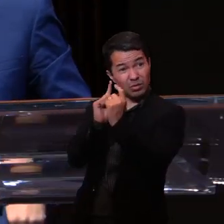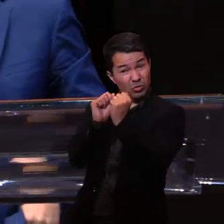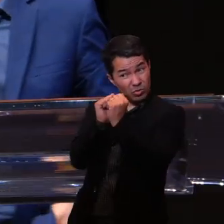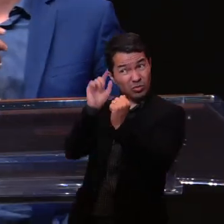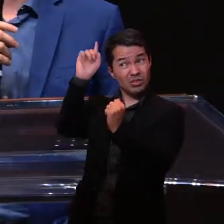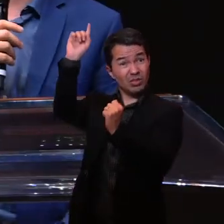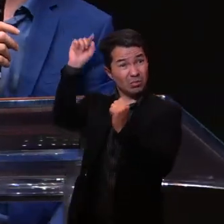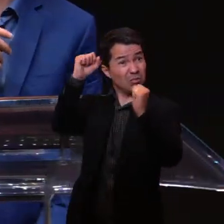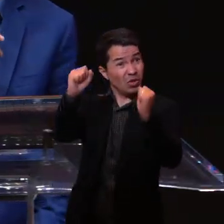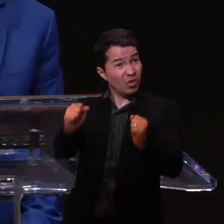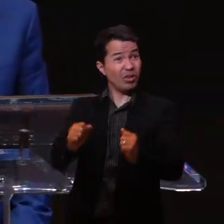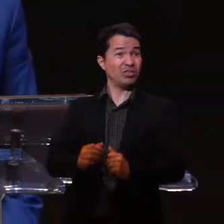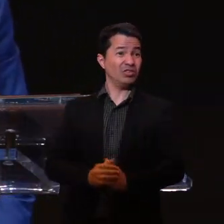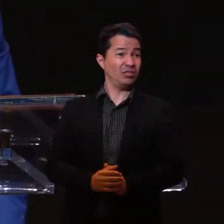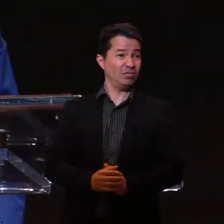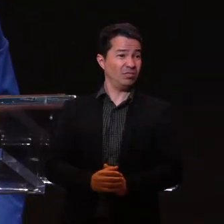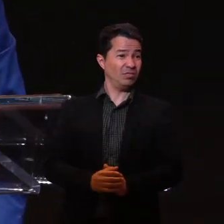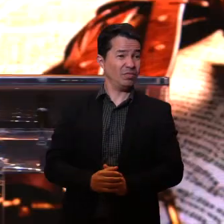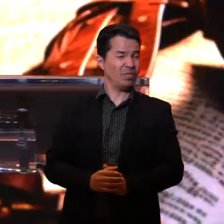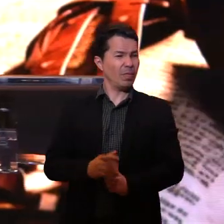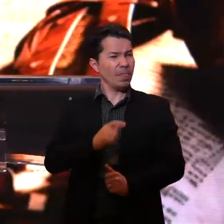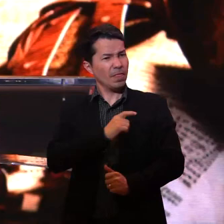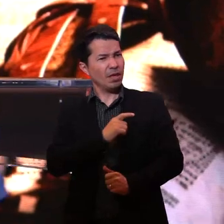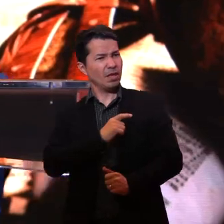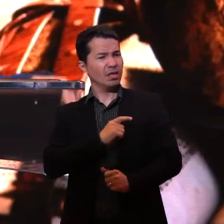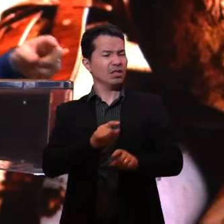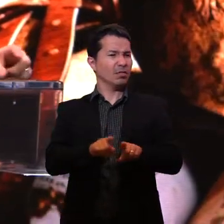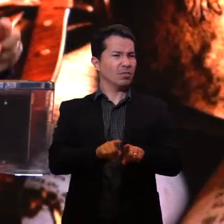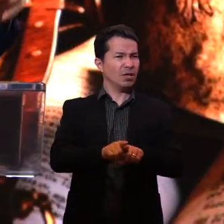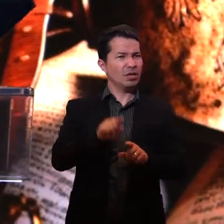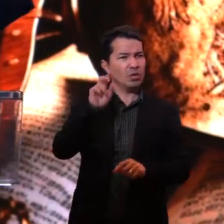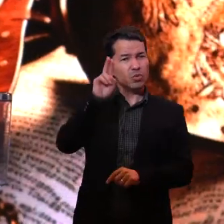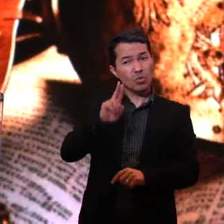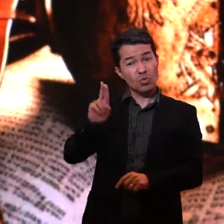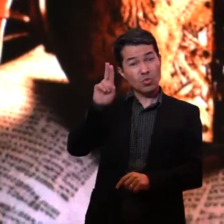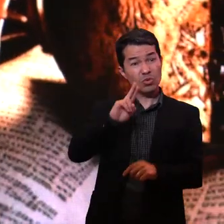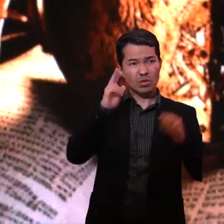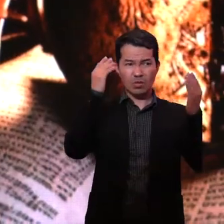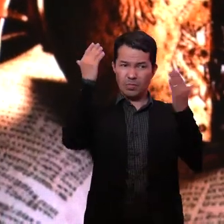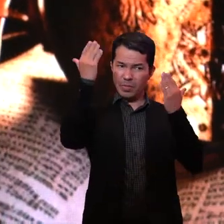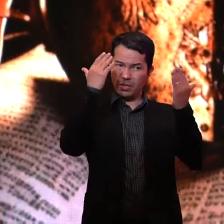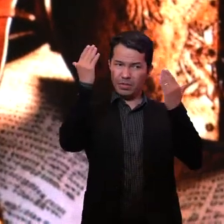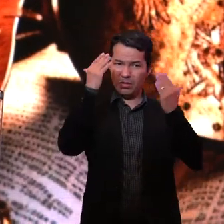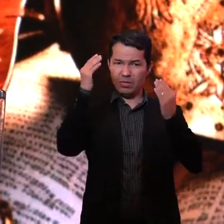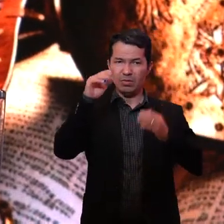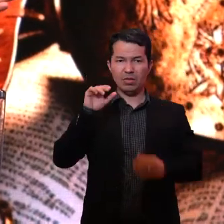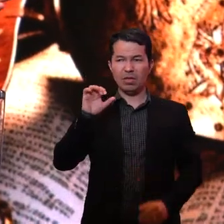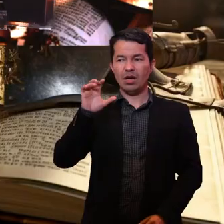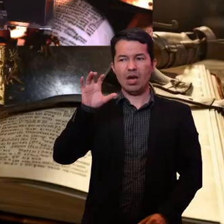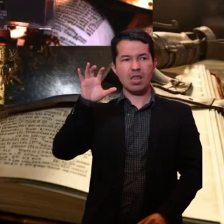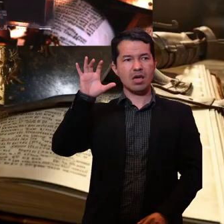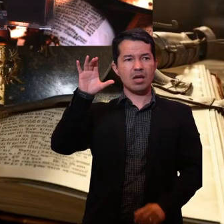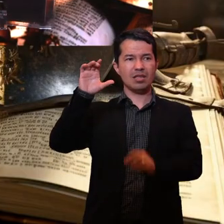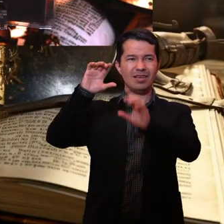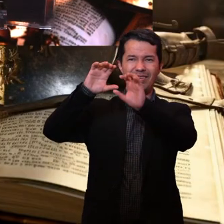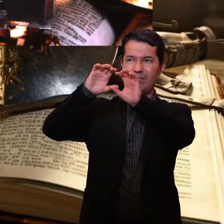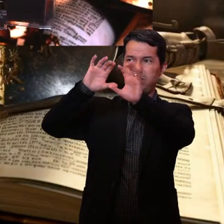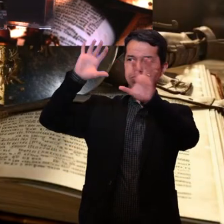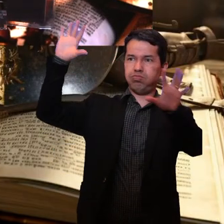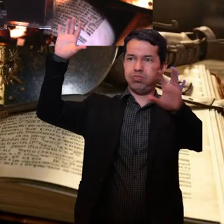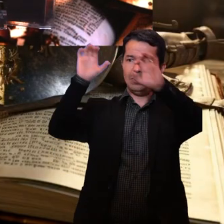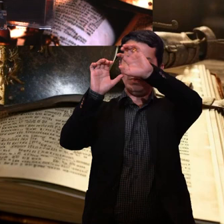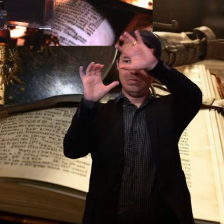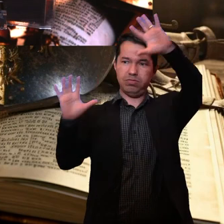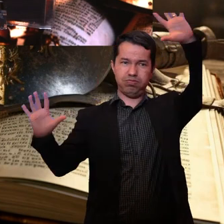usar é da teia de aranha e do ovo da víbora. Chocam ovos de cobra, teçam